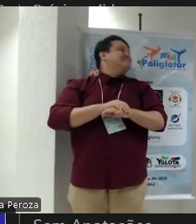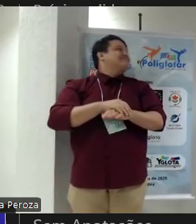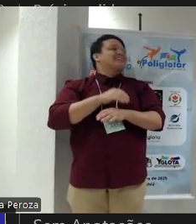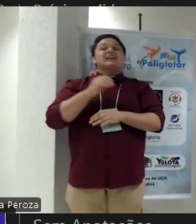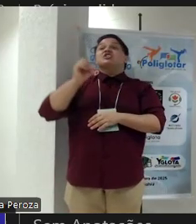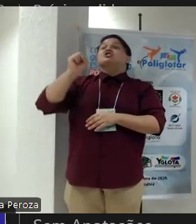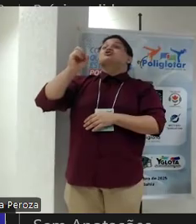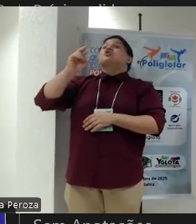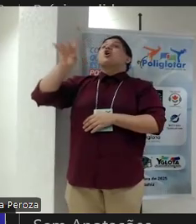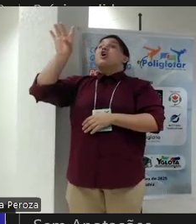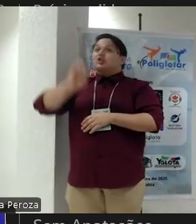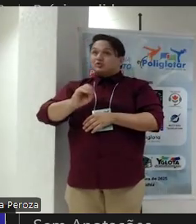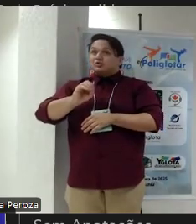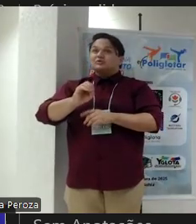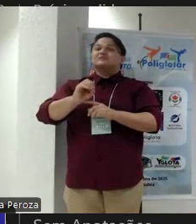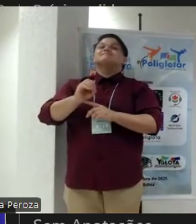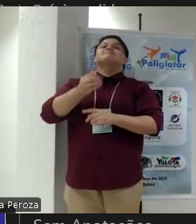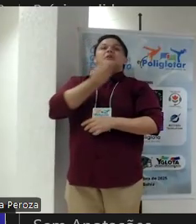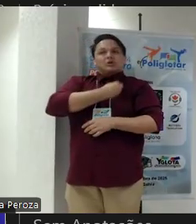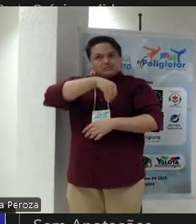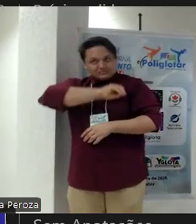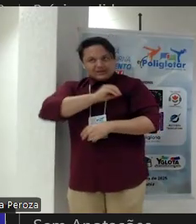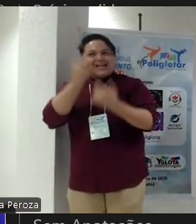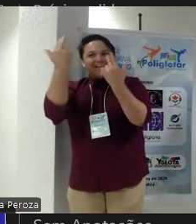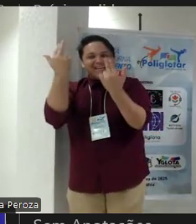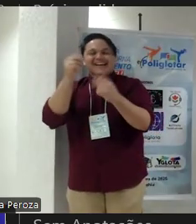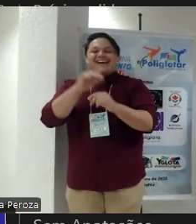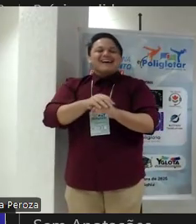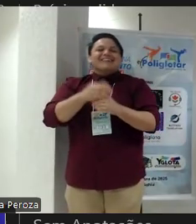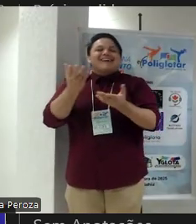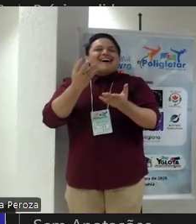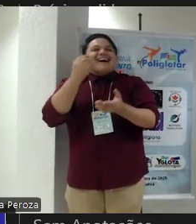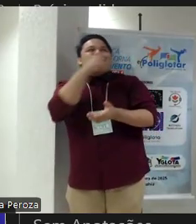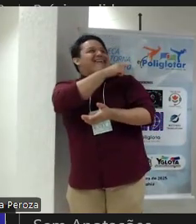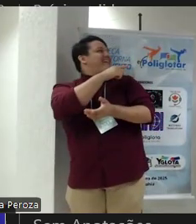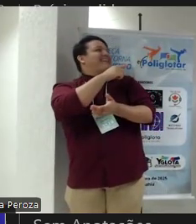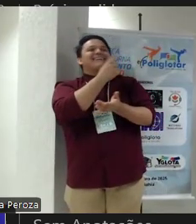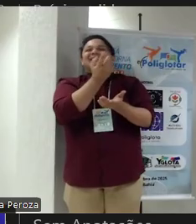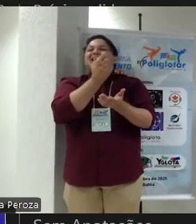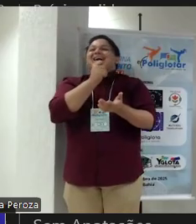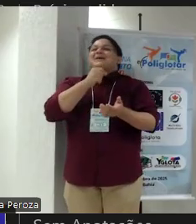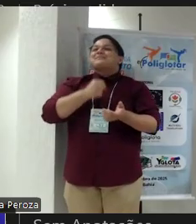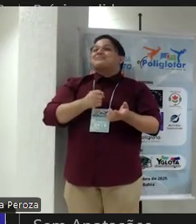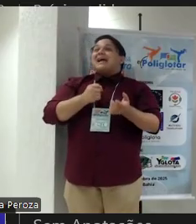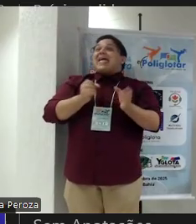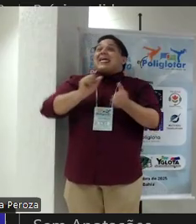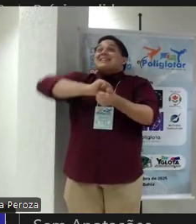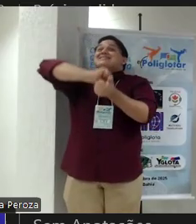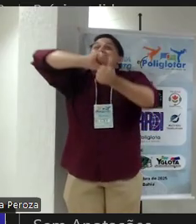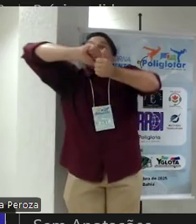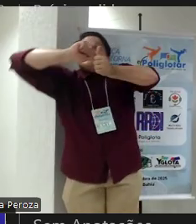sordo em italiano, em espanhol também, significa surdo. E é uma gelateria totalmente adaptada para